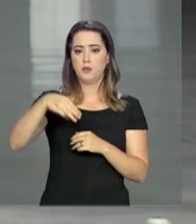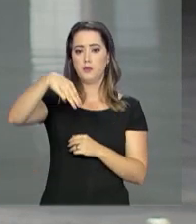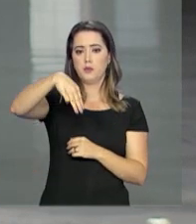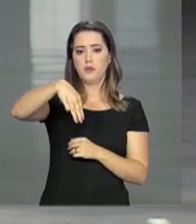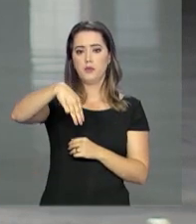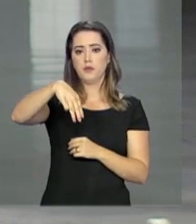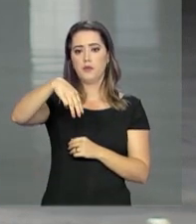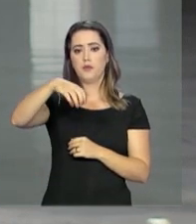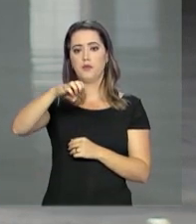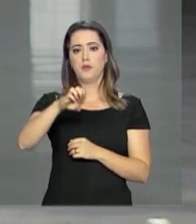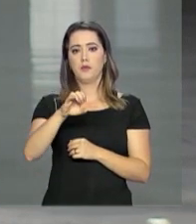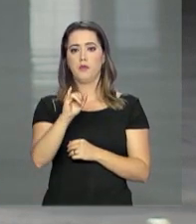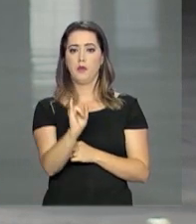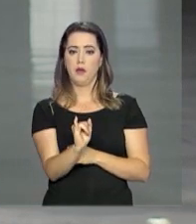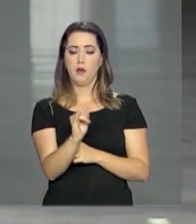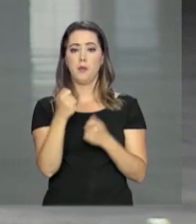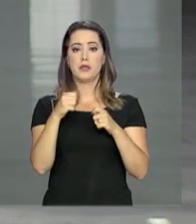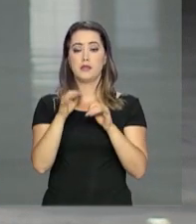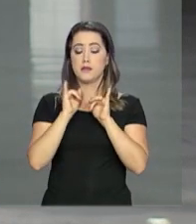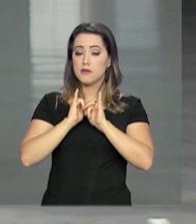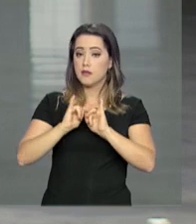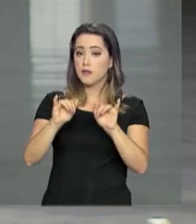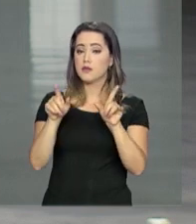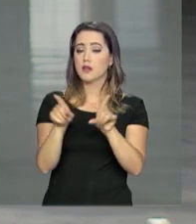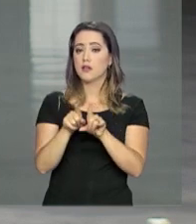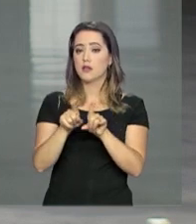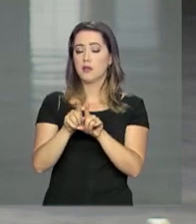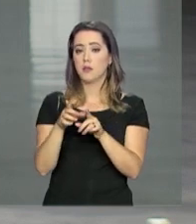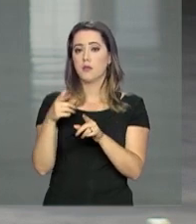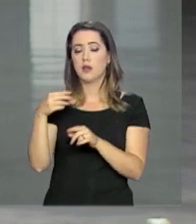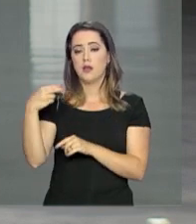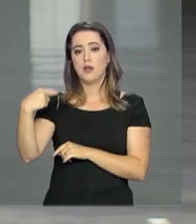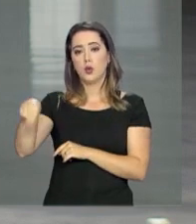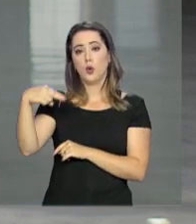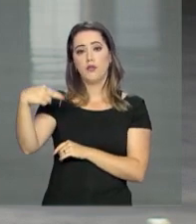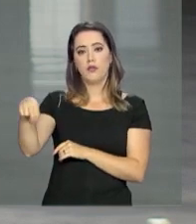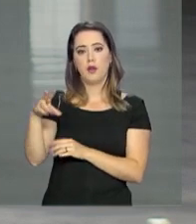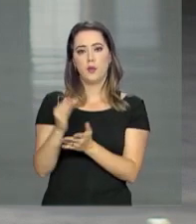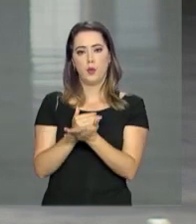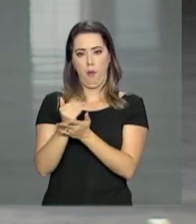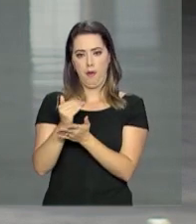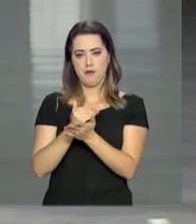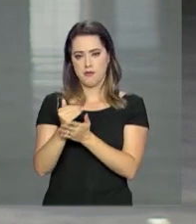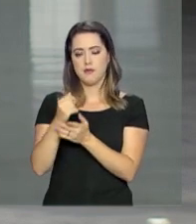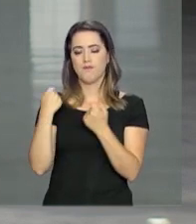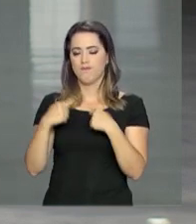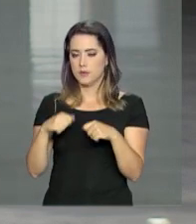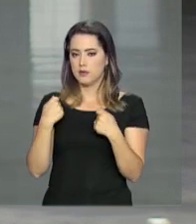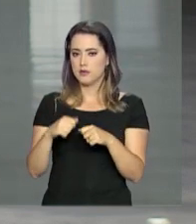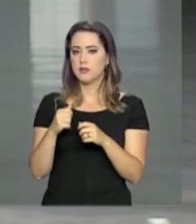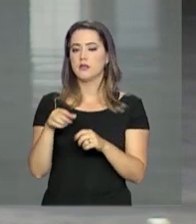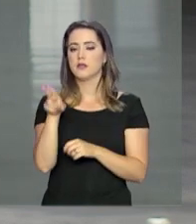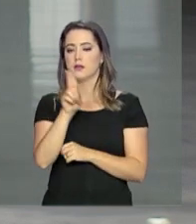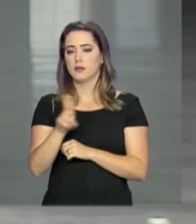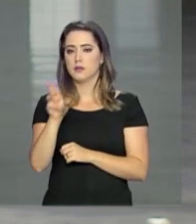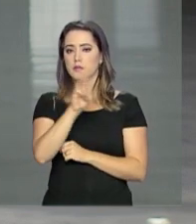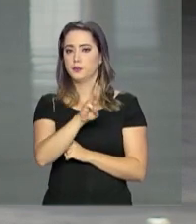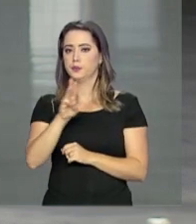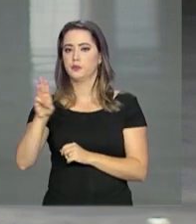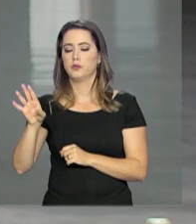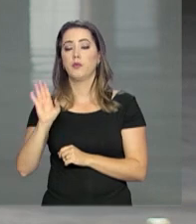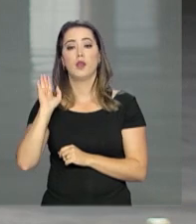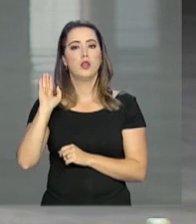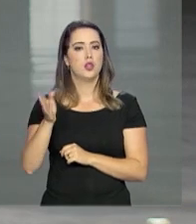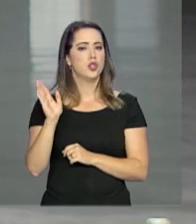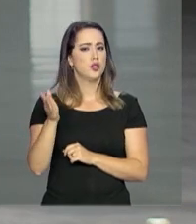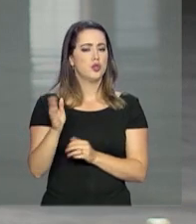devem prestar informações ao e social a partir de novembro lembrando que desde janeiro deixando o programa